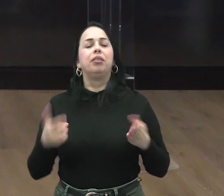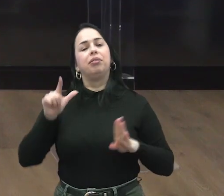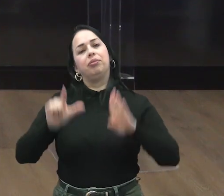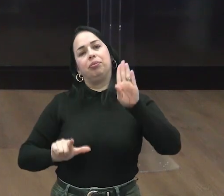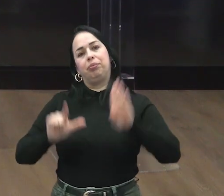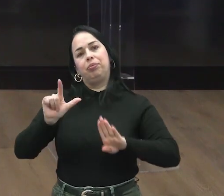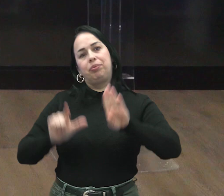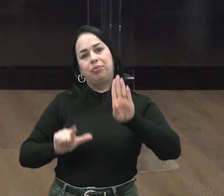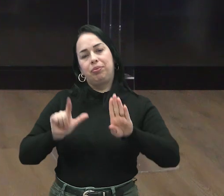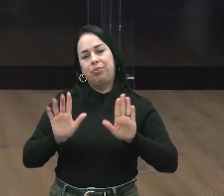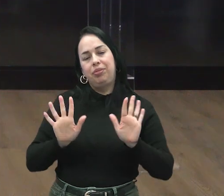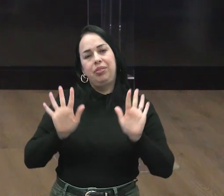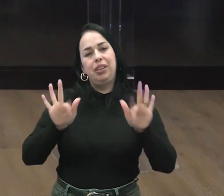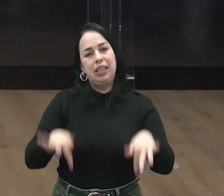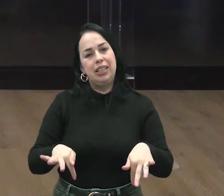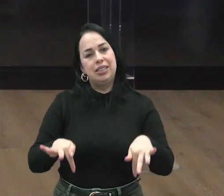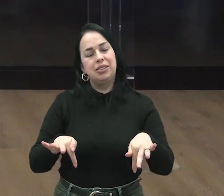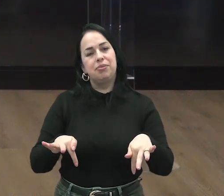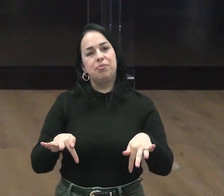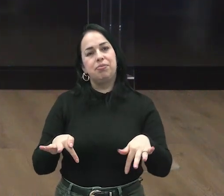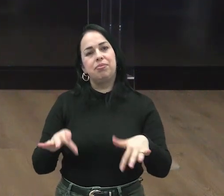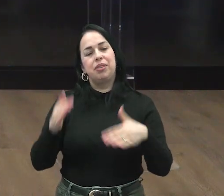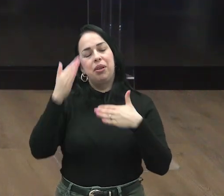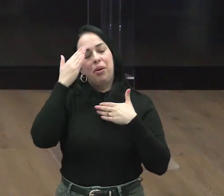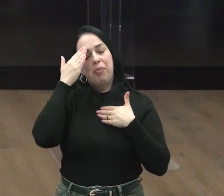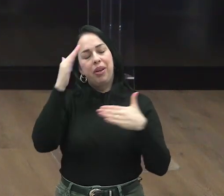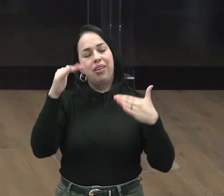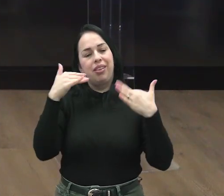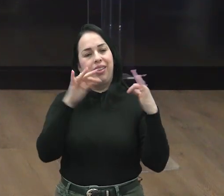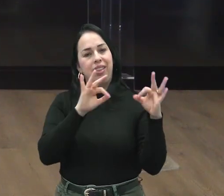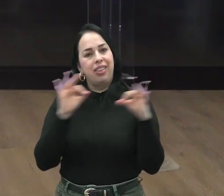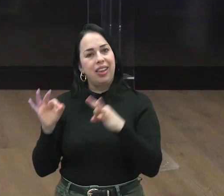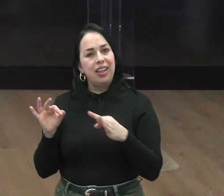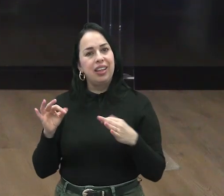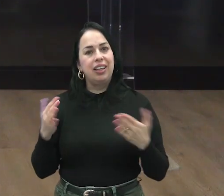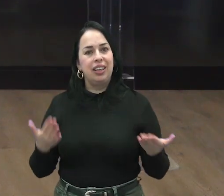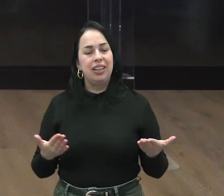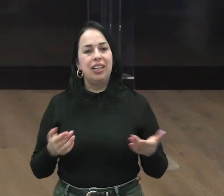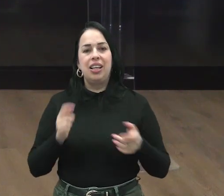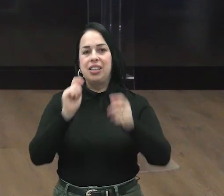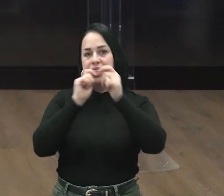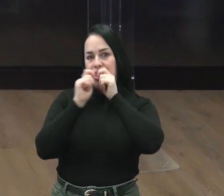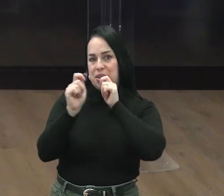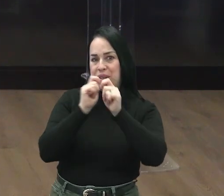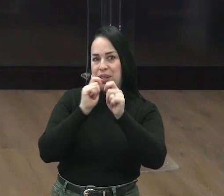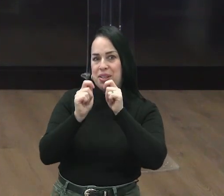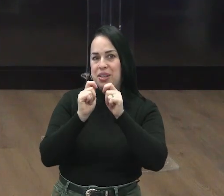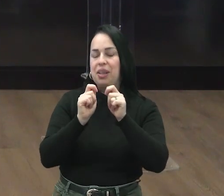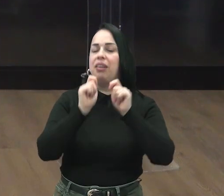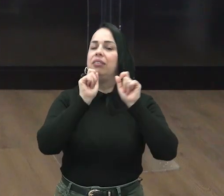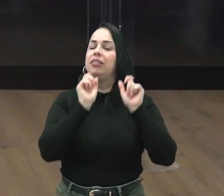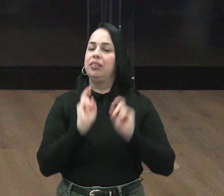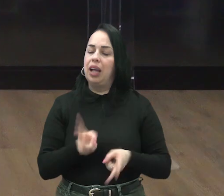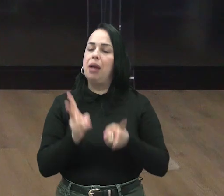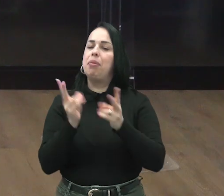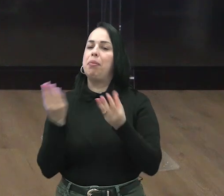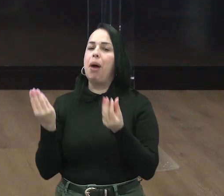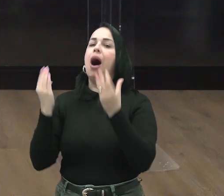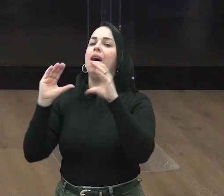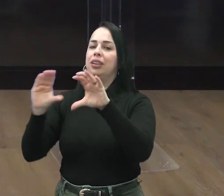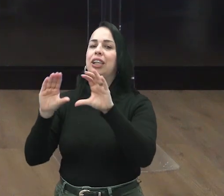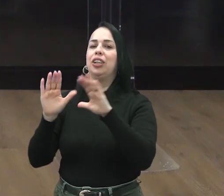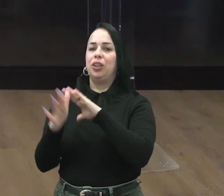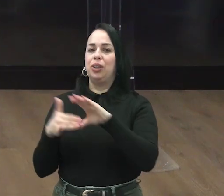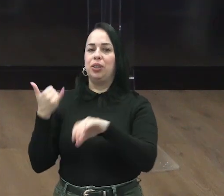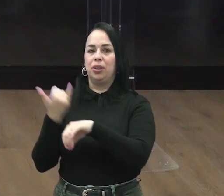E termina aqui mais uma edição do Boletim Legislativo. Obrigada pela companhia. As reportagens vão ficar disponíveis lá no